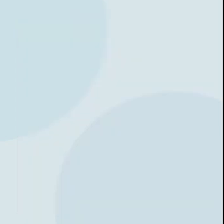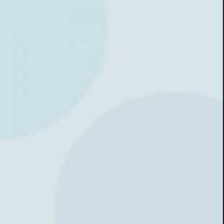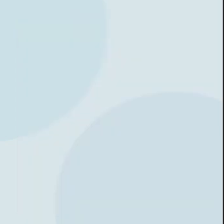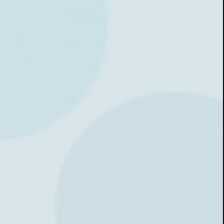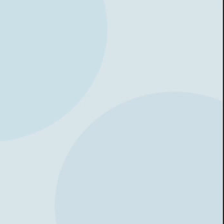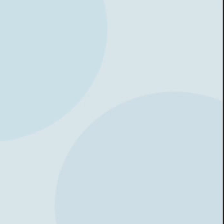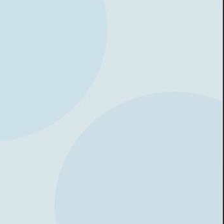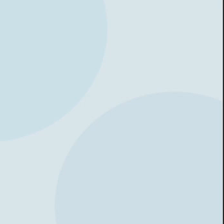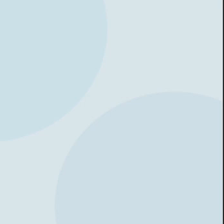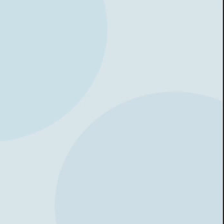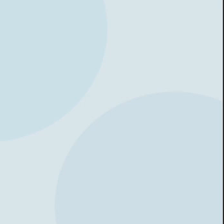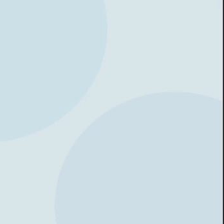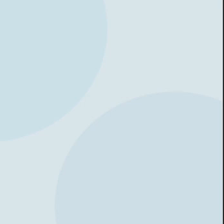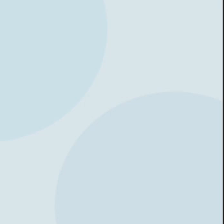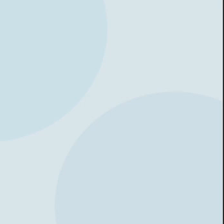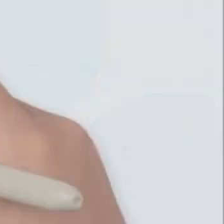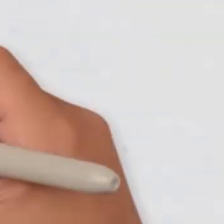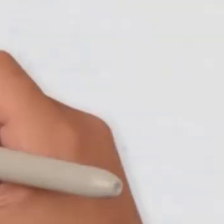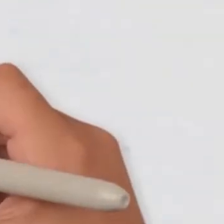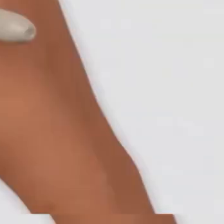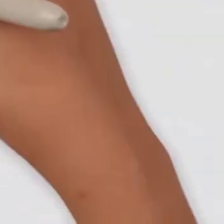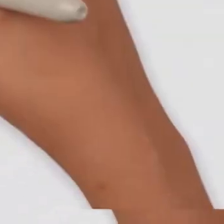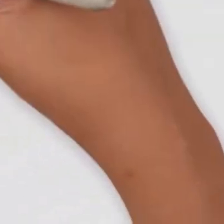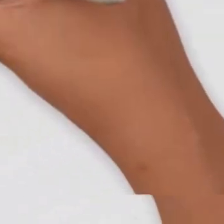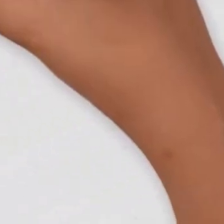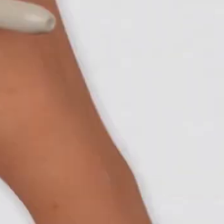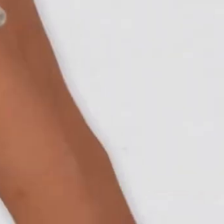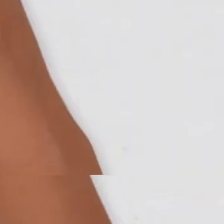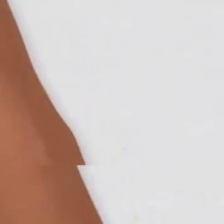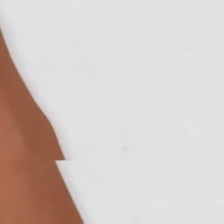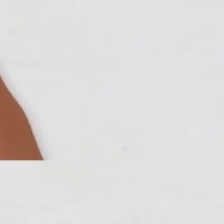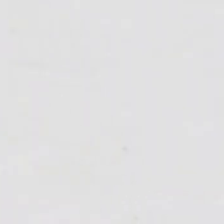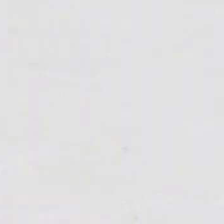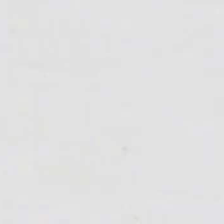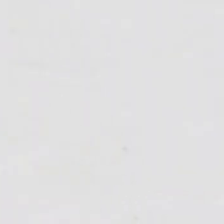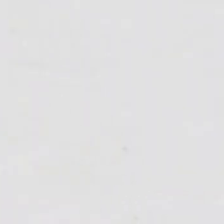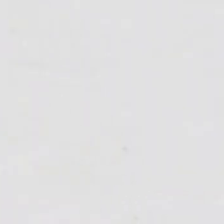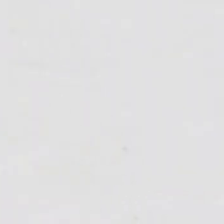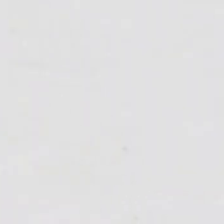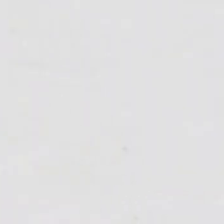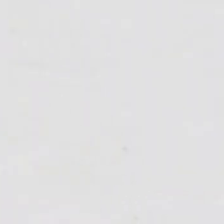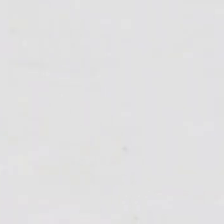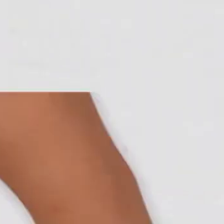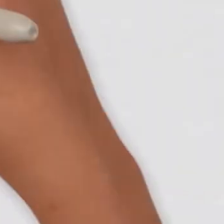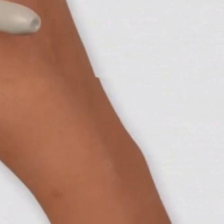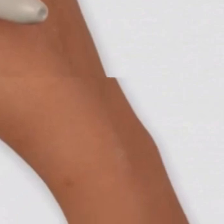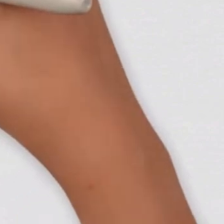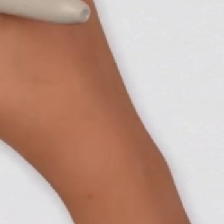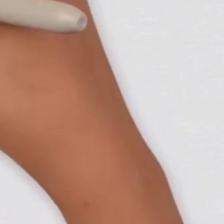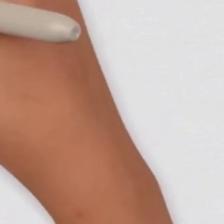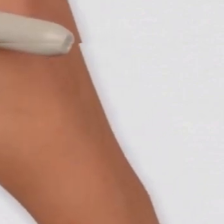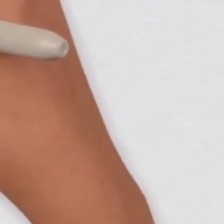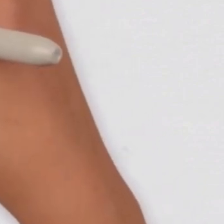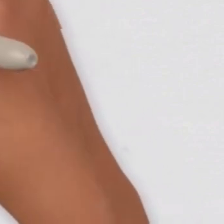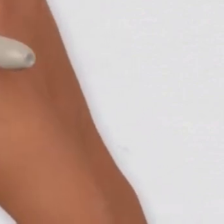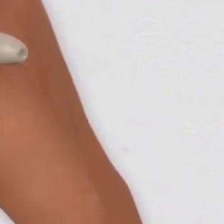Para compreendermos as outras pessoas, temos de nos colocar no seu lugar e mudar a nossa perspectiva. Por outras palavras, temos